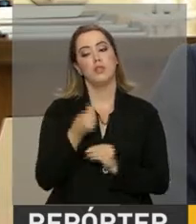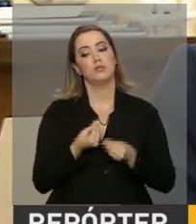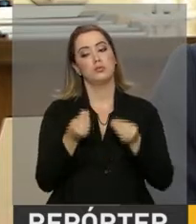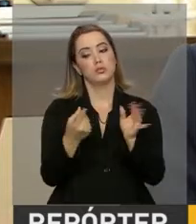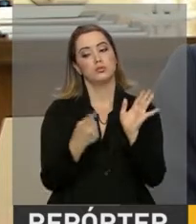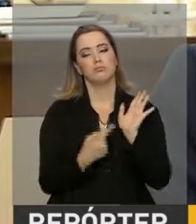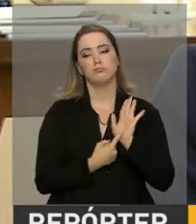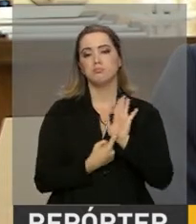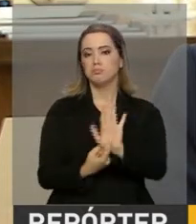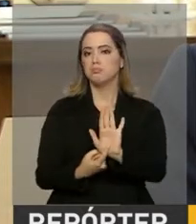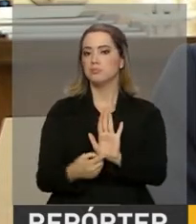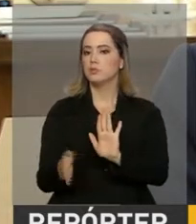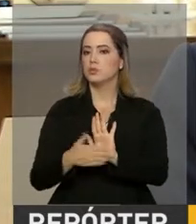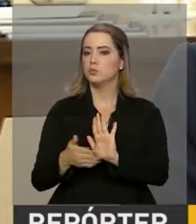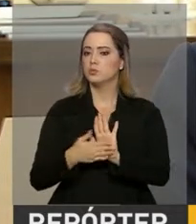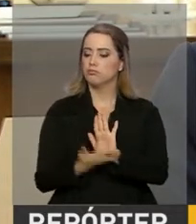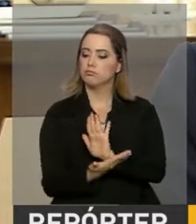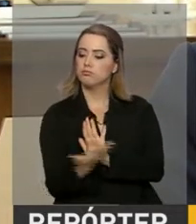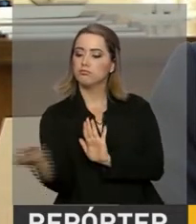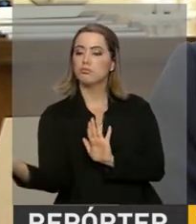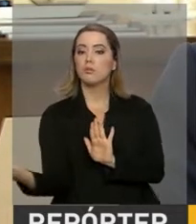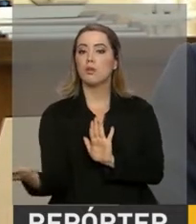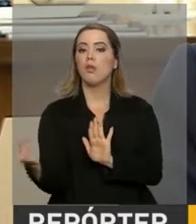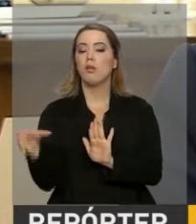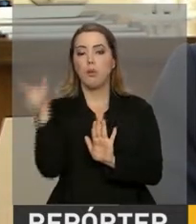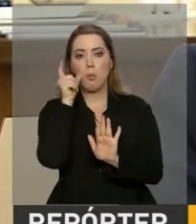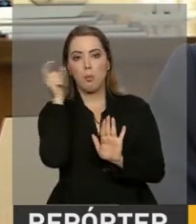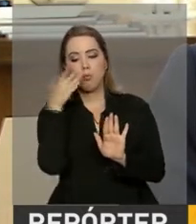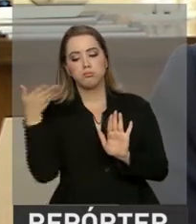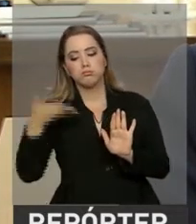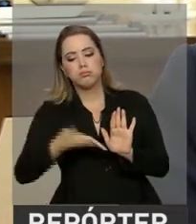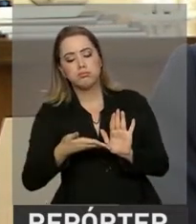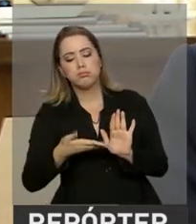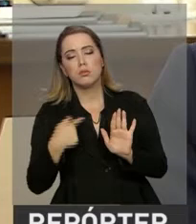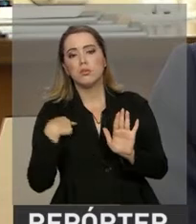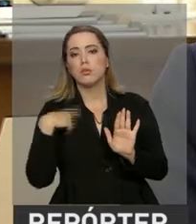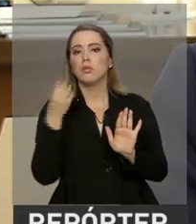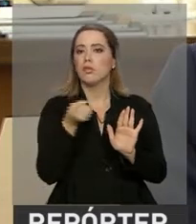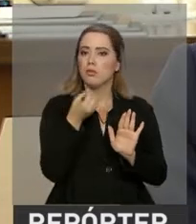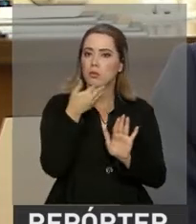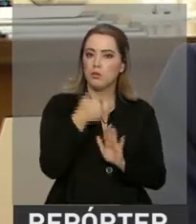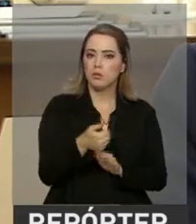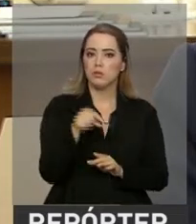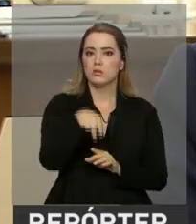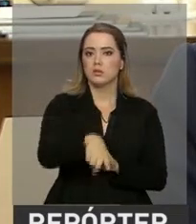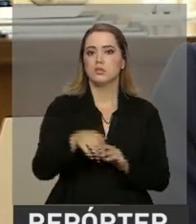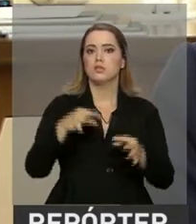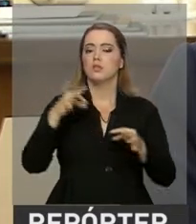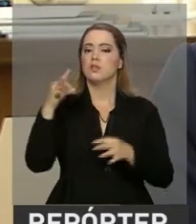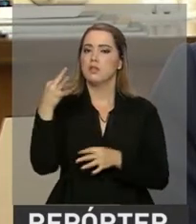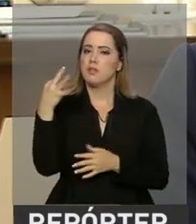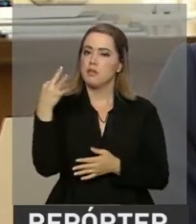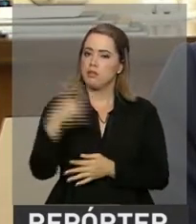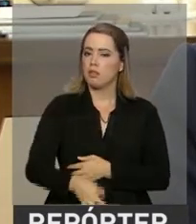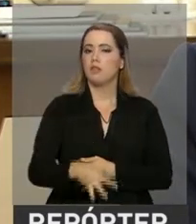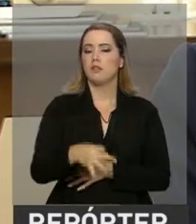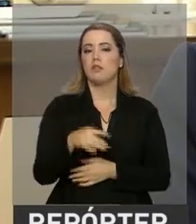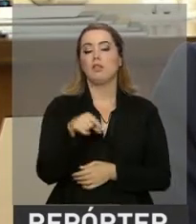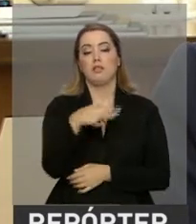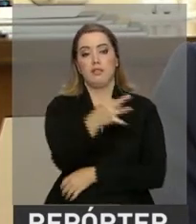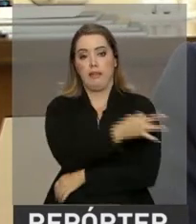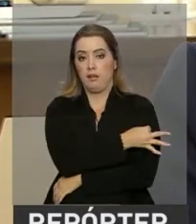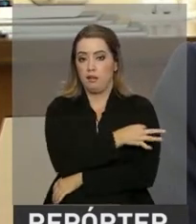colocada ao ao mercado e vou mostrar que essas oportunidades eh Tecnicamente elas se